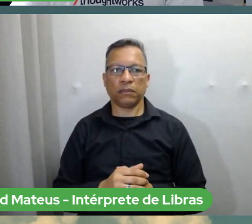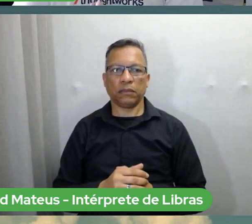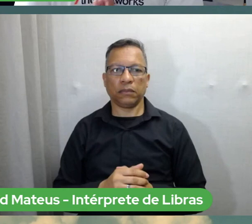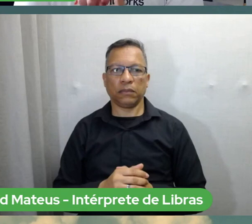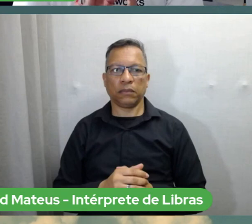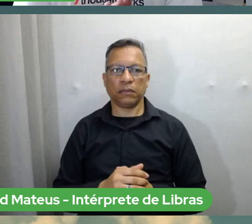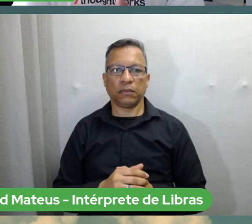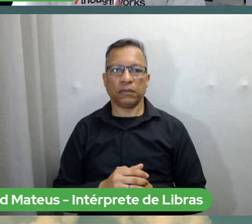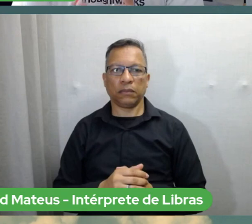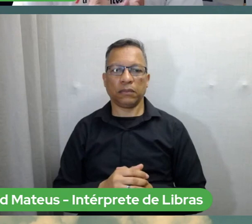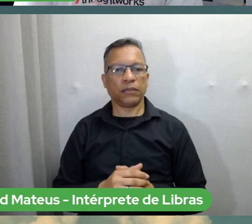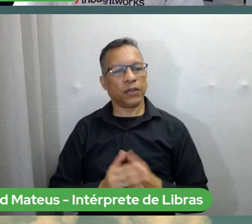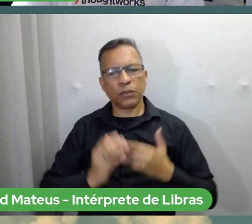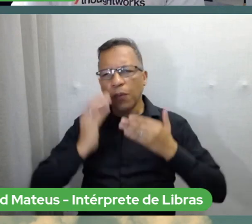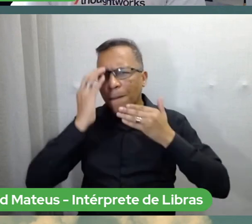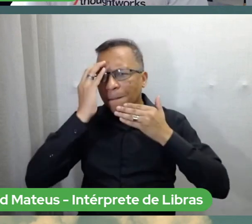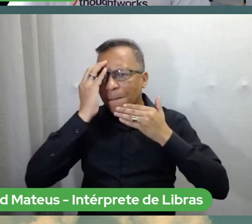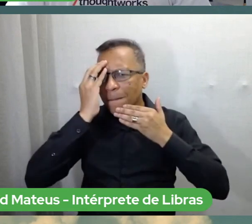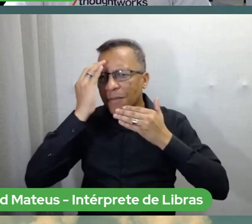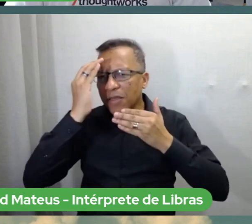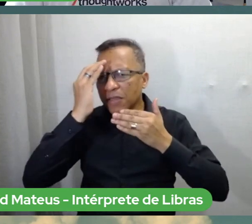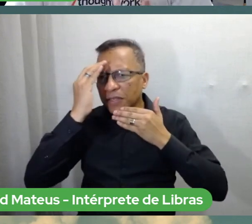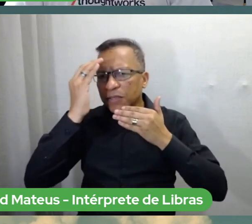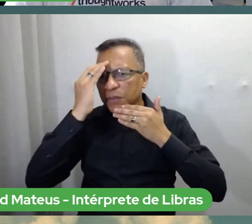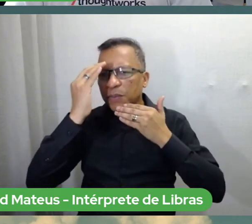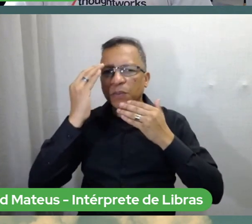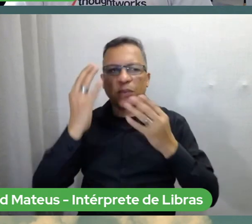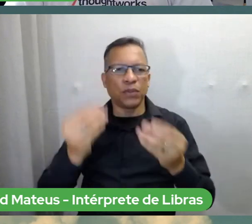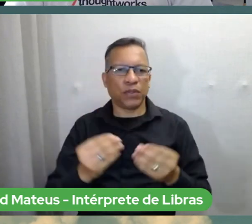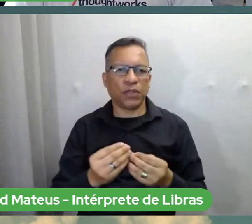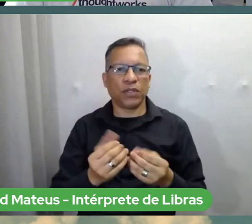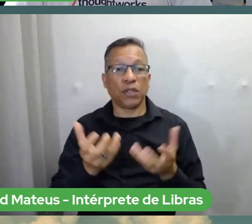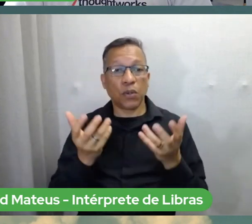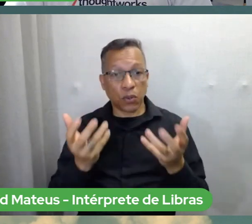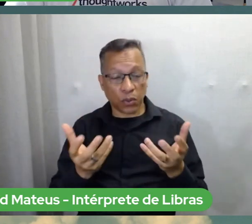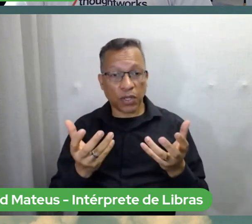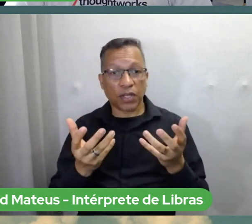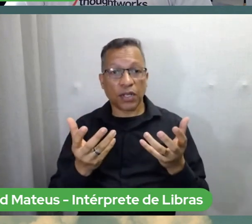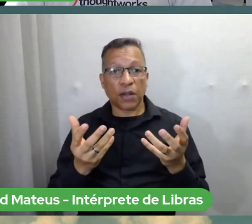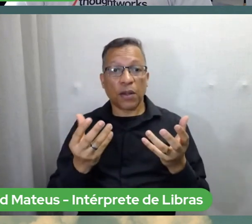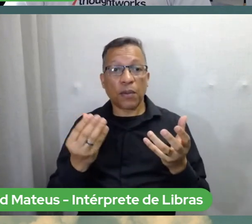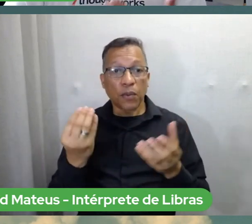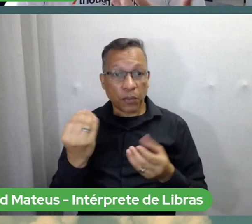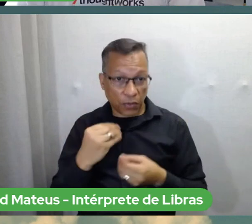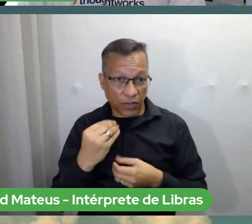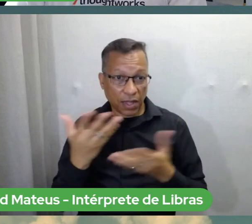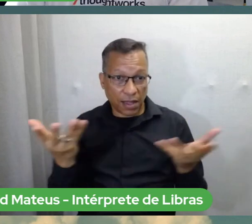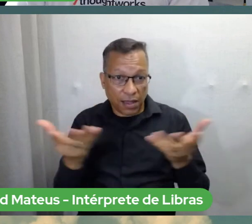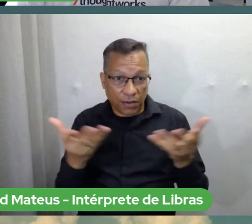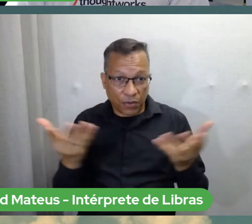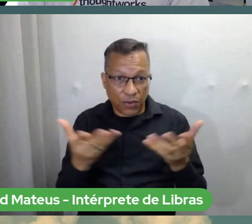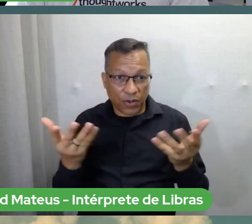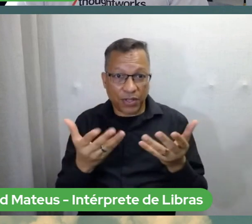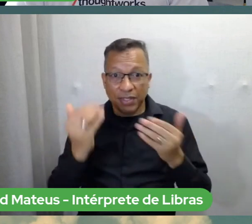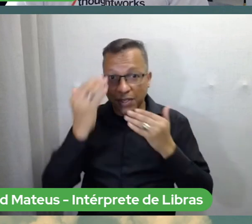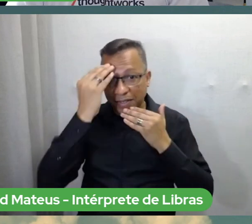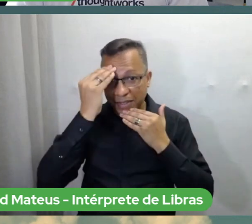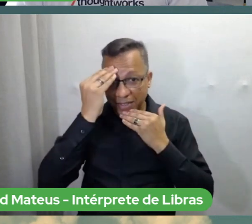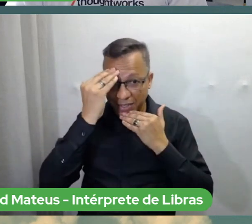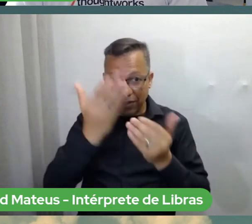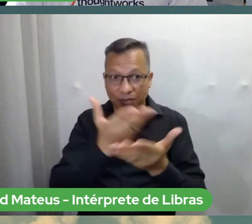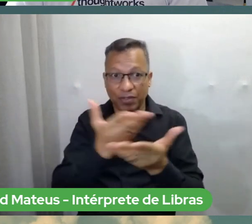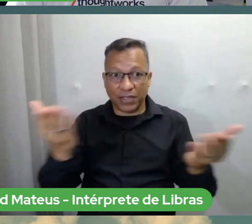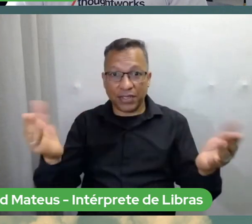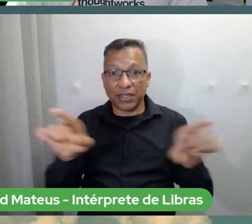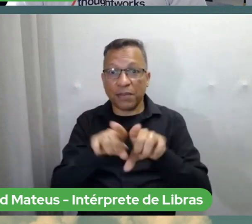Massa. Gente, obrigado demais, a gente já está em cima da hora. Eu gostaria de aproveitar, então, além do agradecimento, avisar